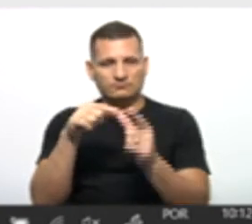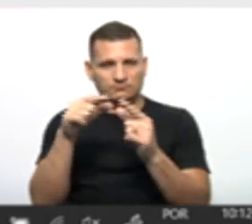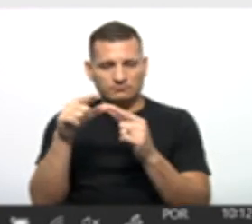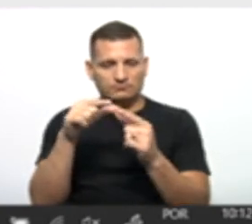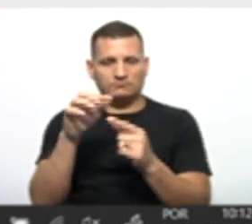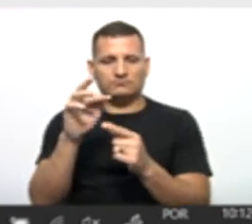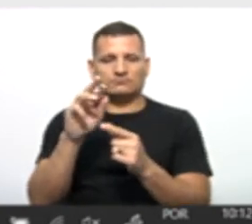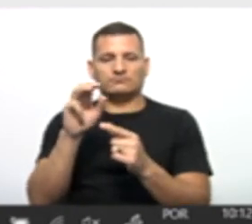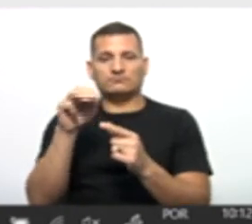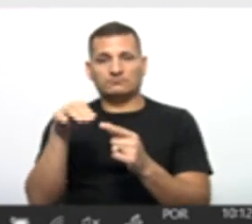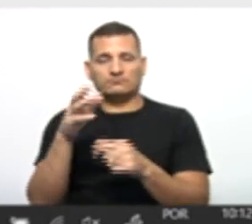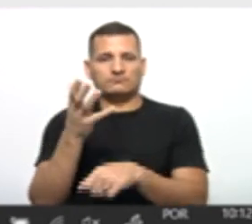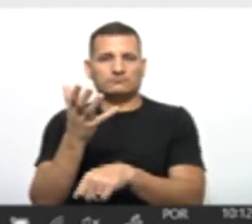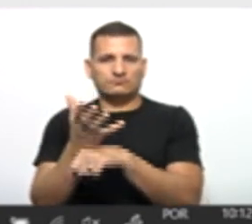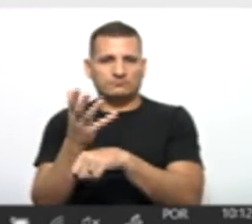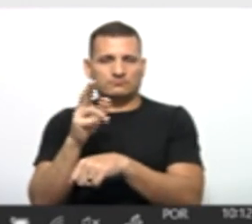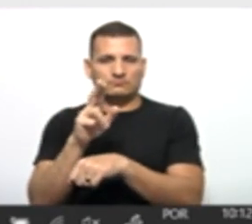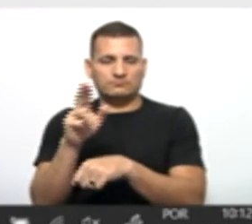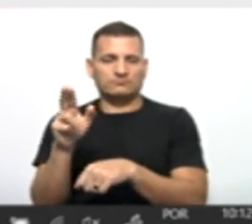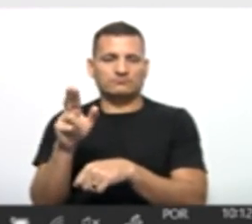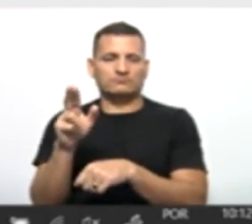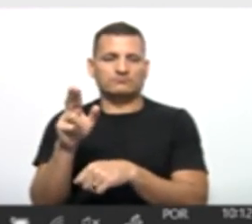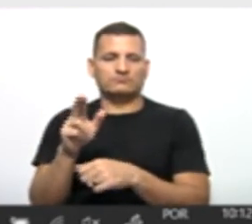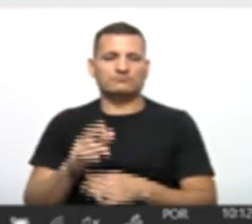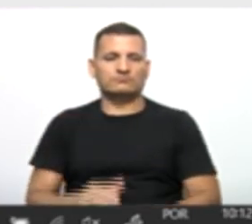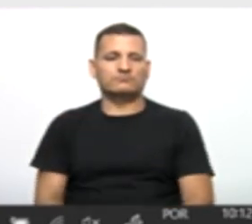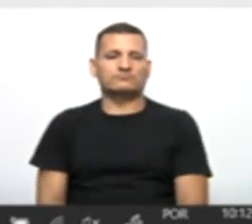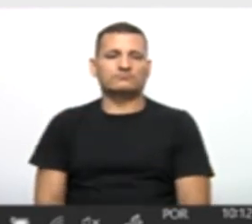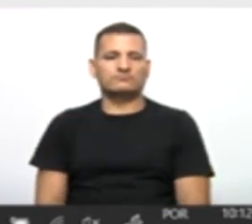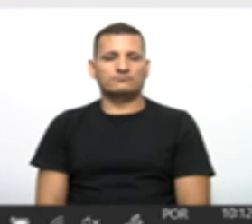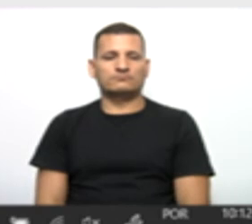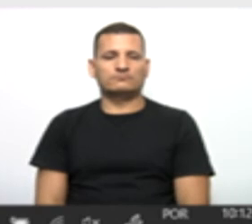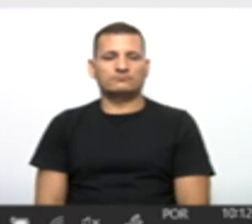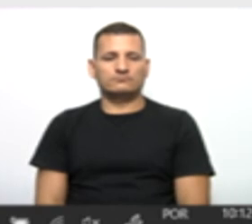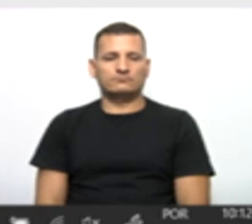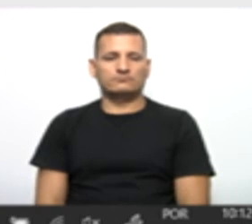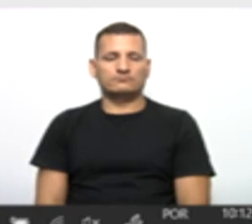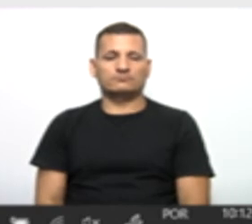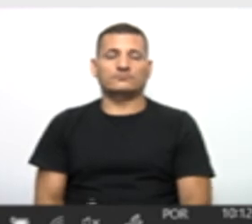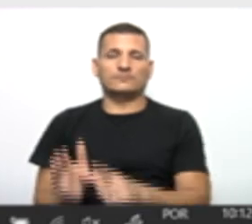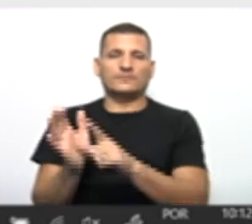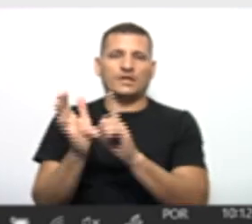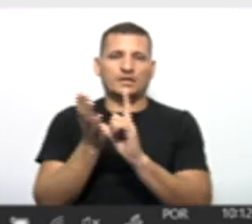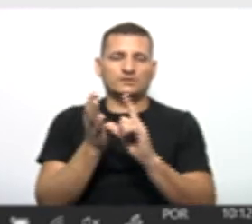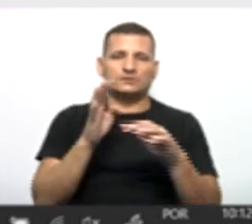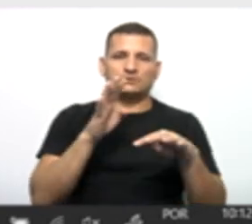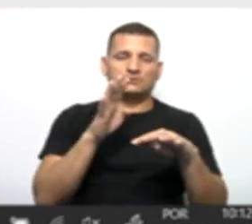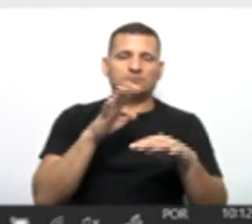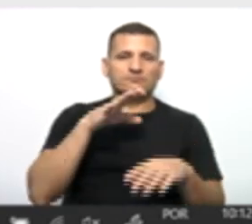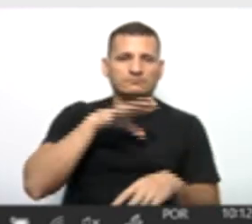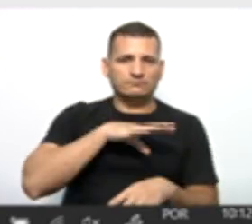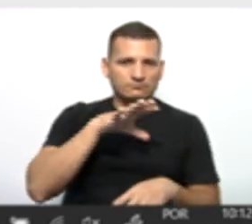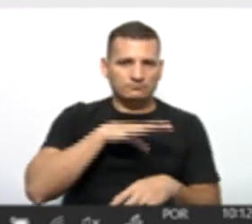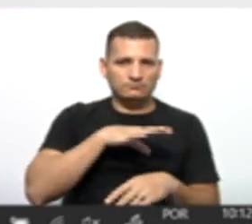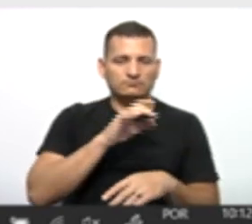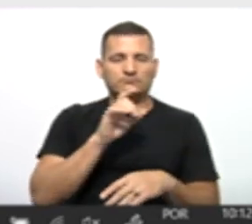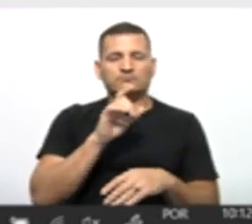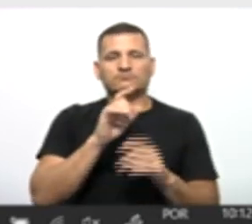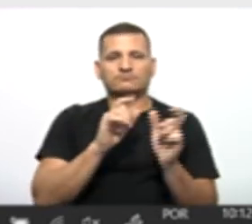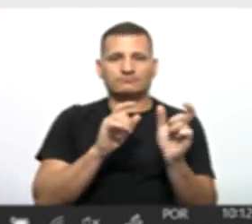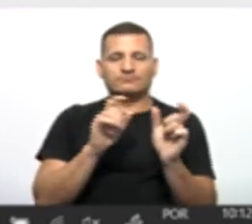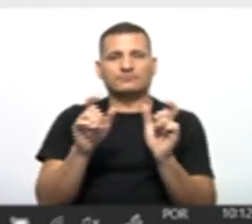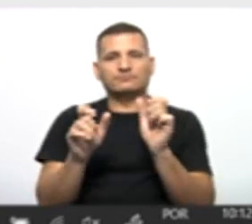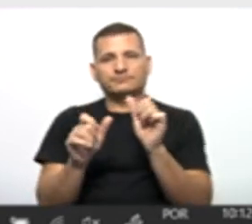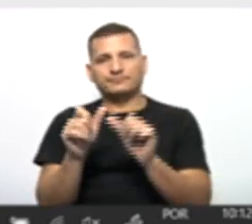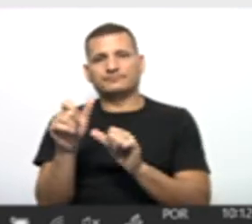disciplinas. Dou Enter aqui, olha só. Agora, onde estava lá, o nome da disciplina estava português, agora ficou